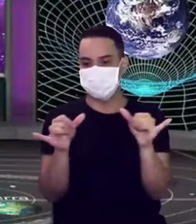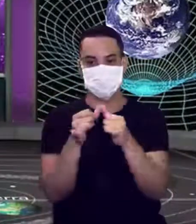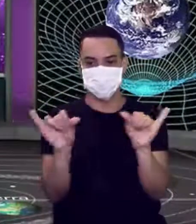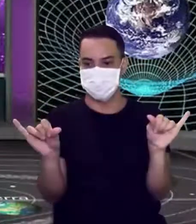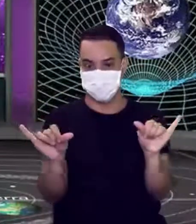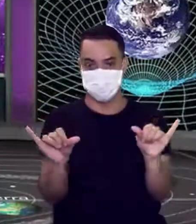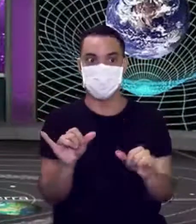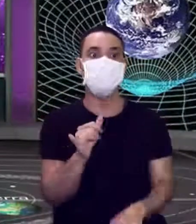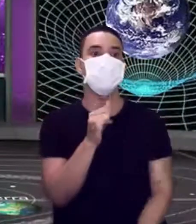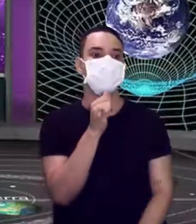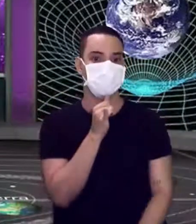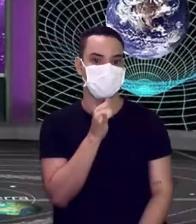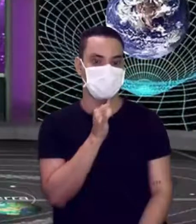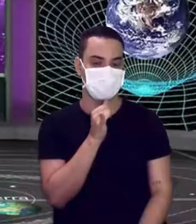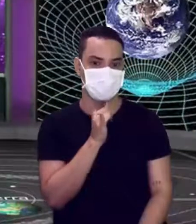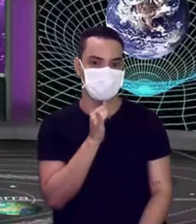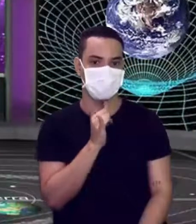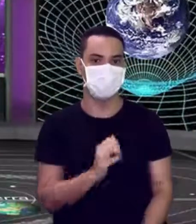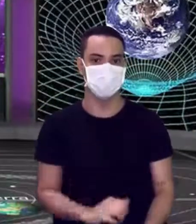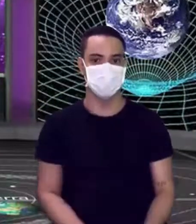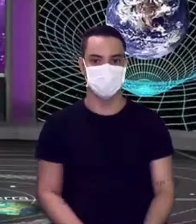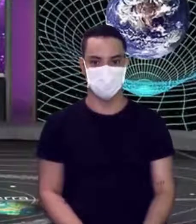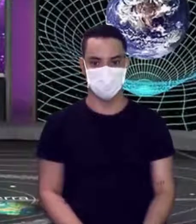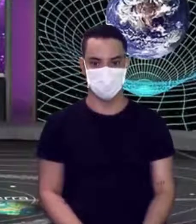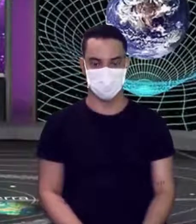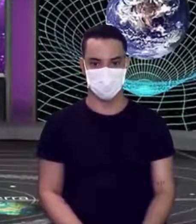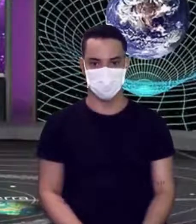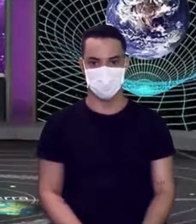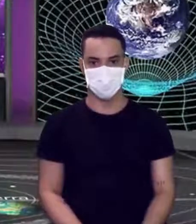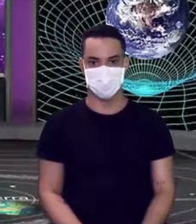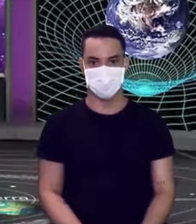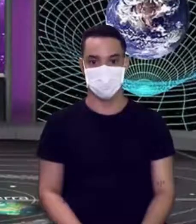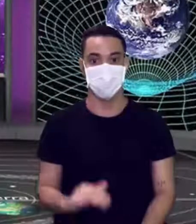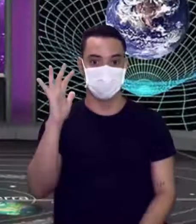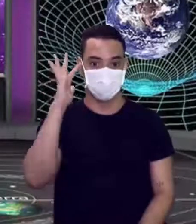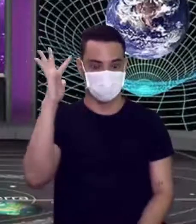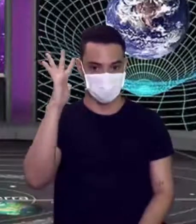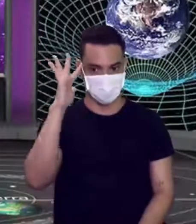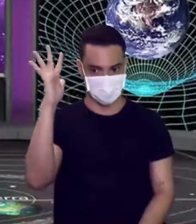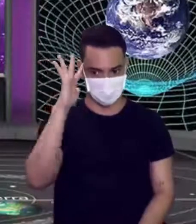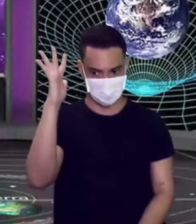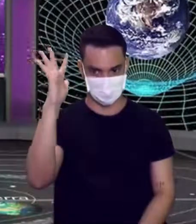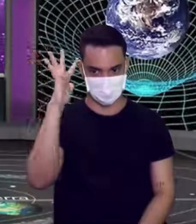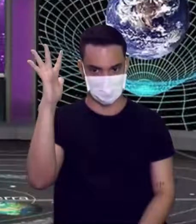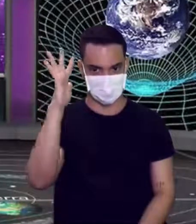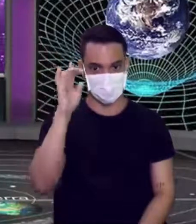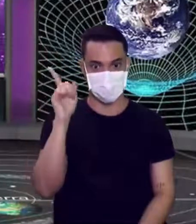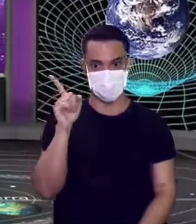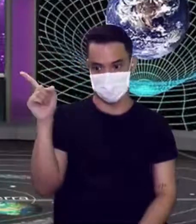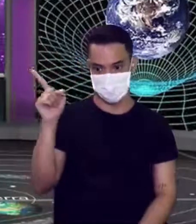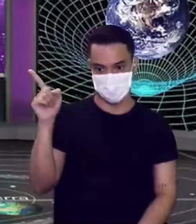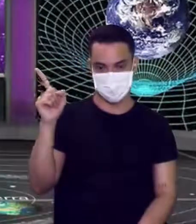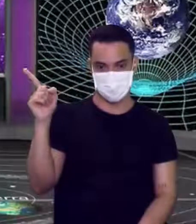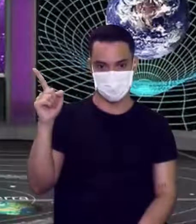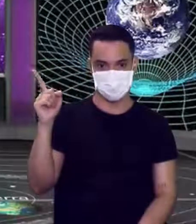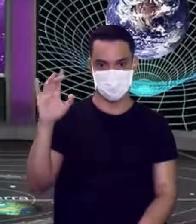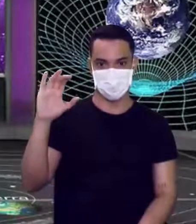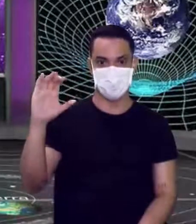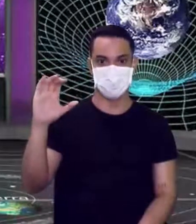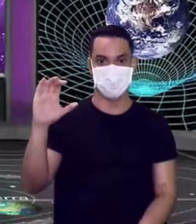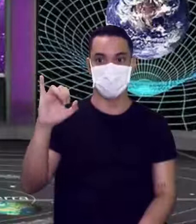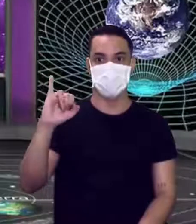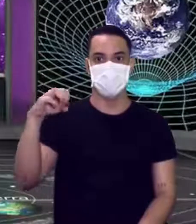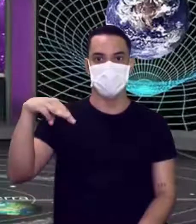Vamos ver um exemplo, olha só. Vejam aqui comigo. Imagine que Isso que está aqui na minha mão é um